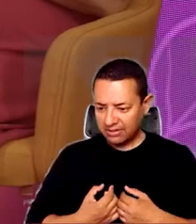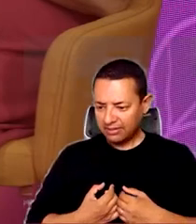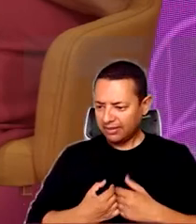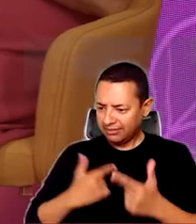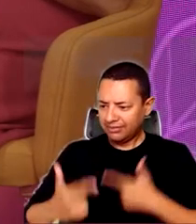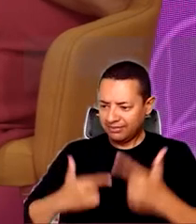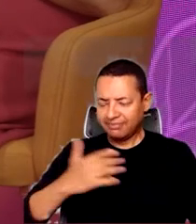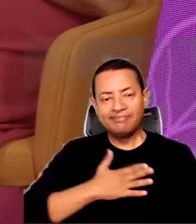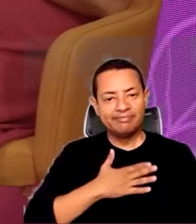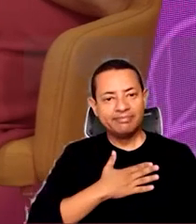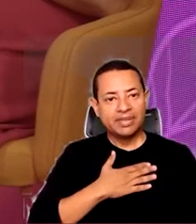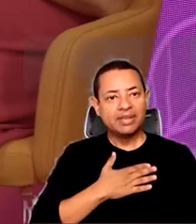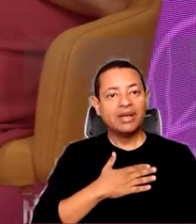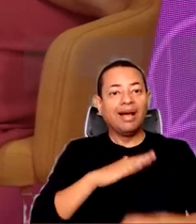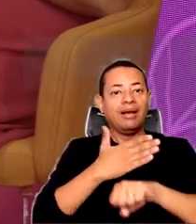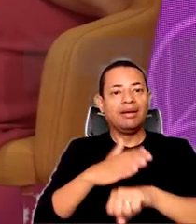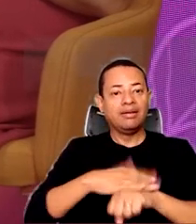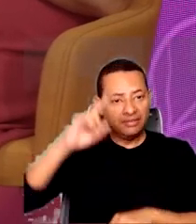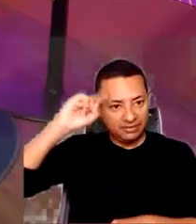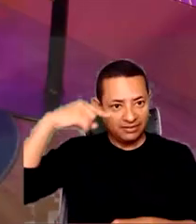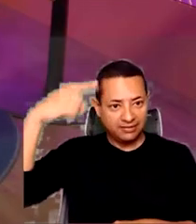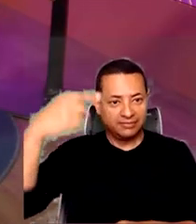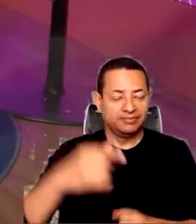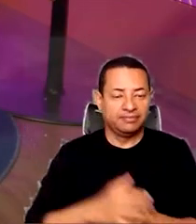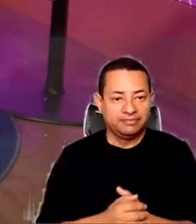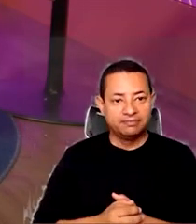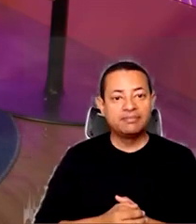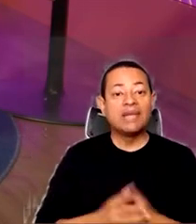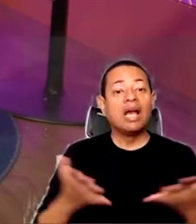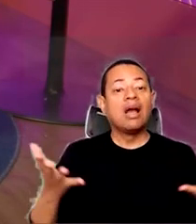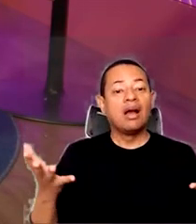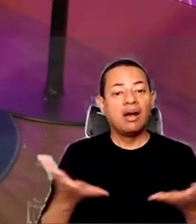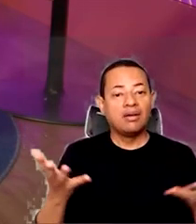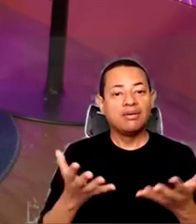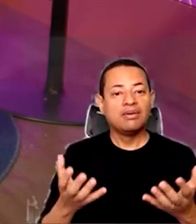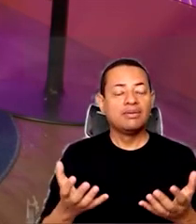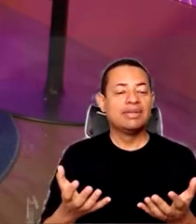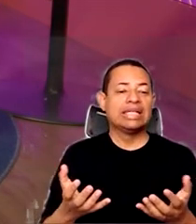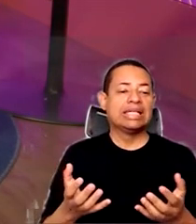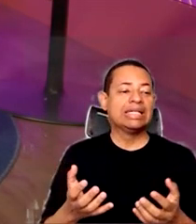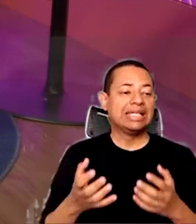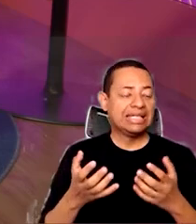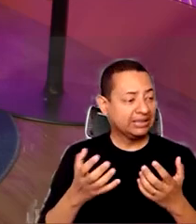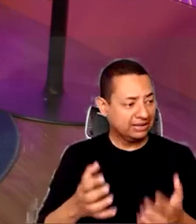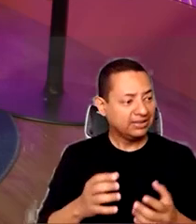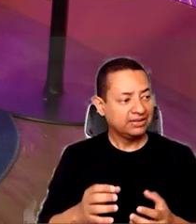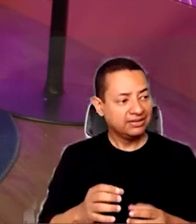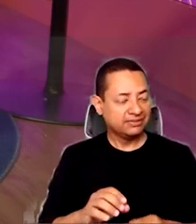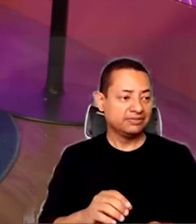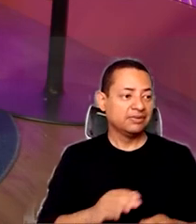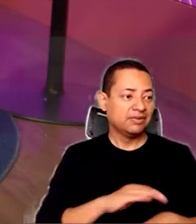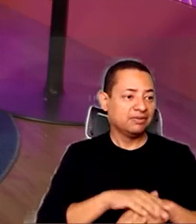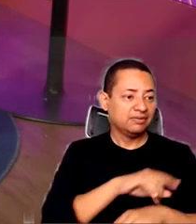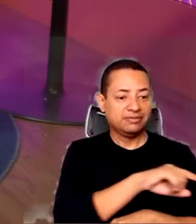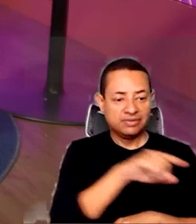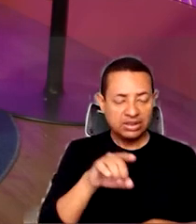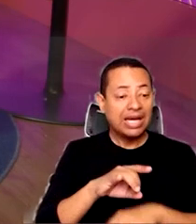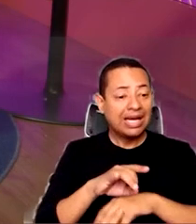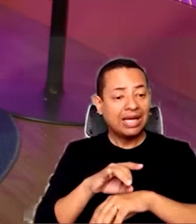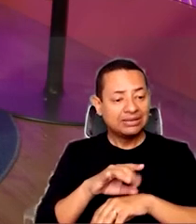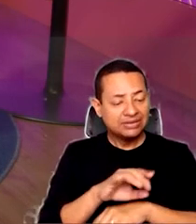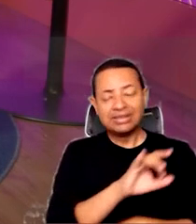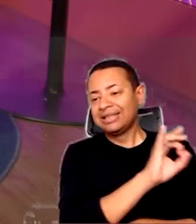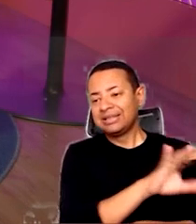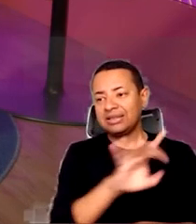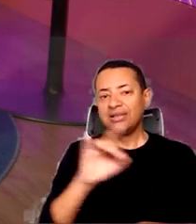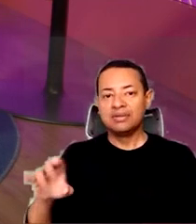negócio é um exercício diário E aí agora eu queria falar com vocês uma dica de cada uma